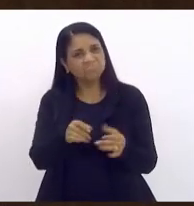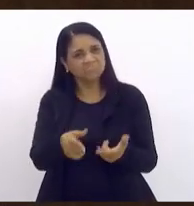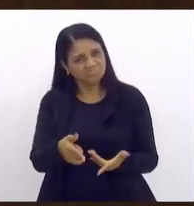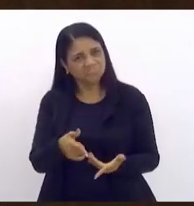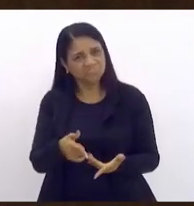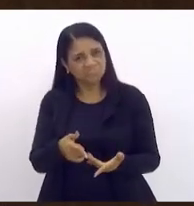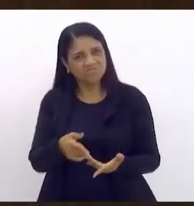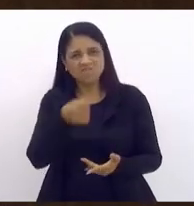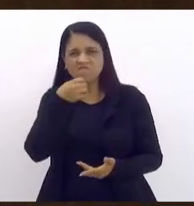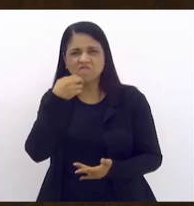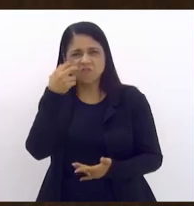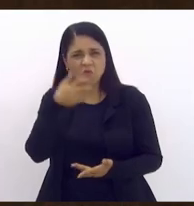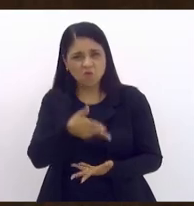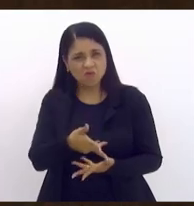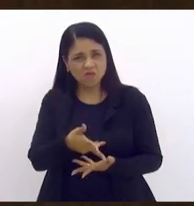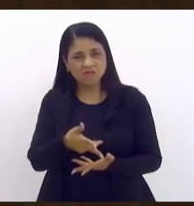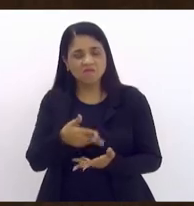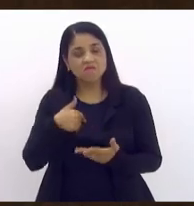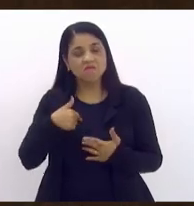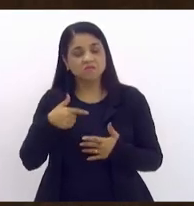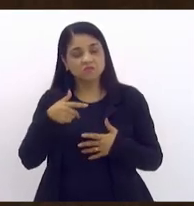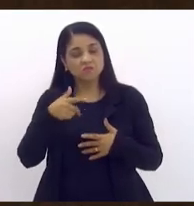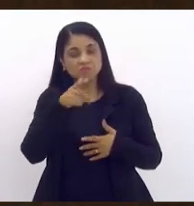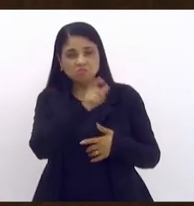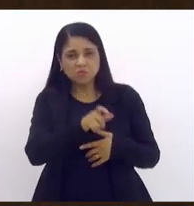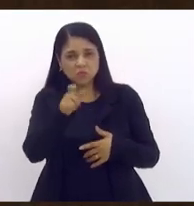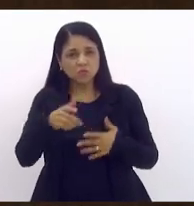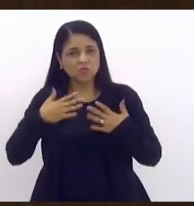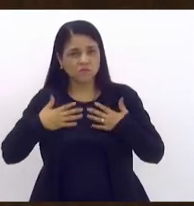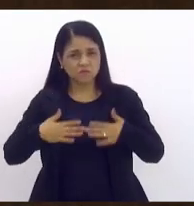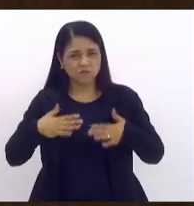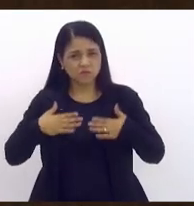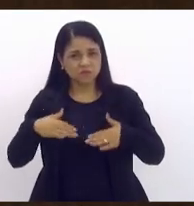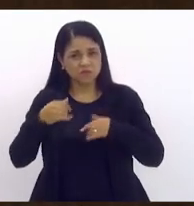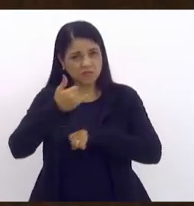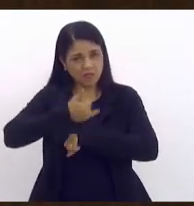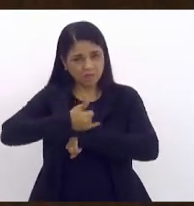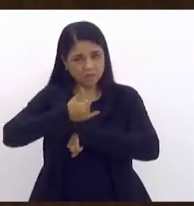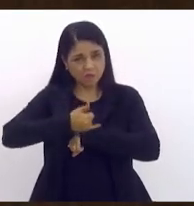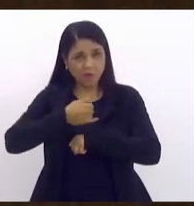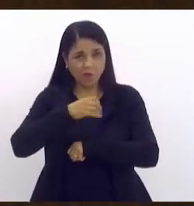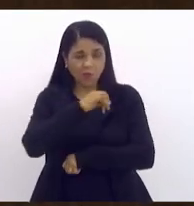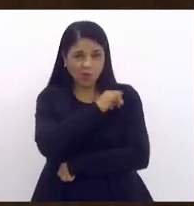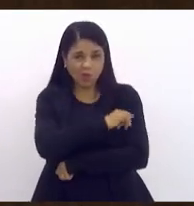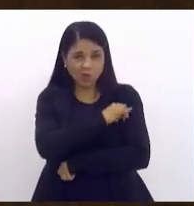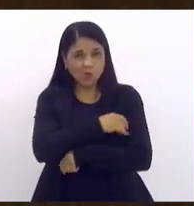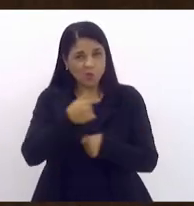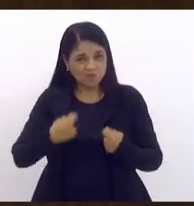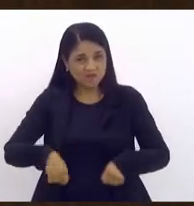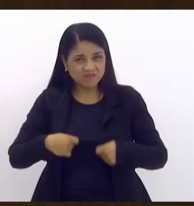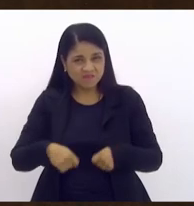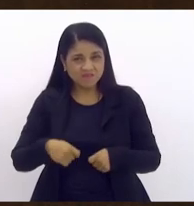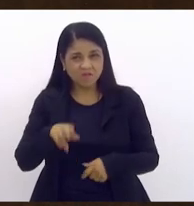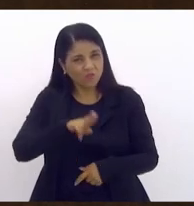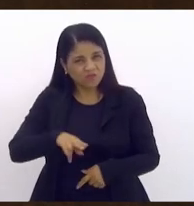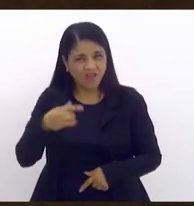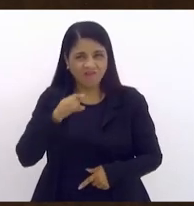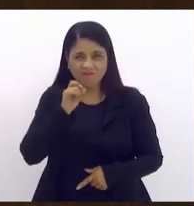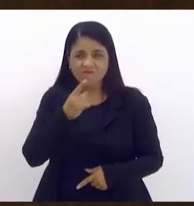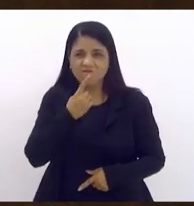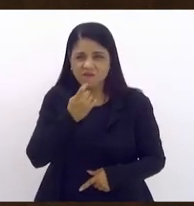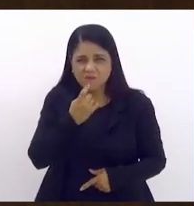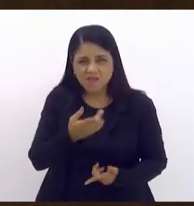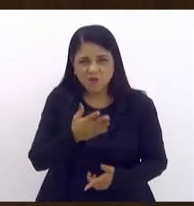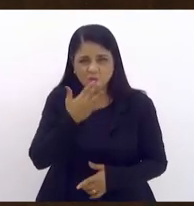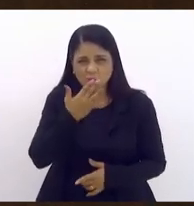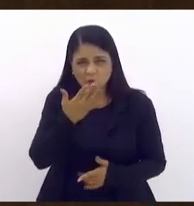que para as pessoas seguirem tranquilas aqui na capital do Rio, as pessoas precisam usar a cor vermelha, de preferência com o